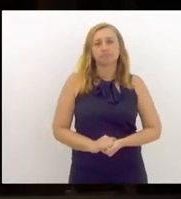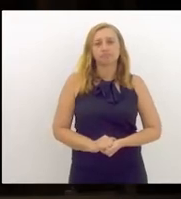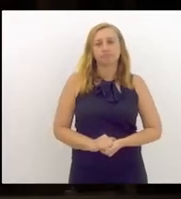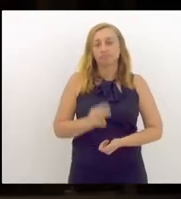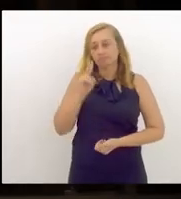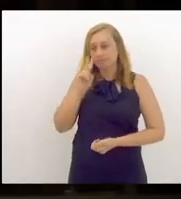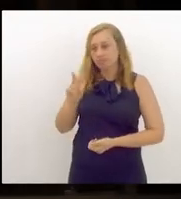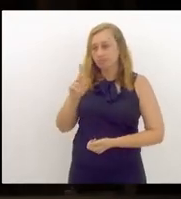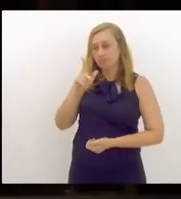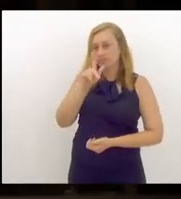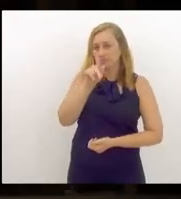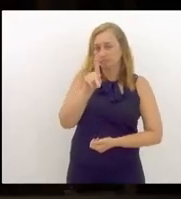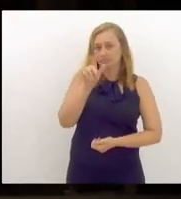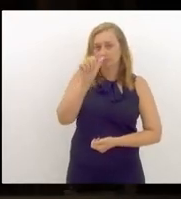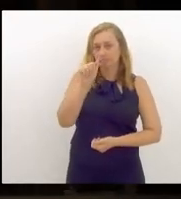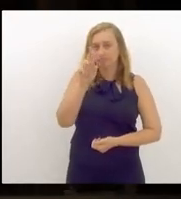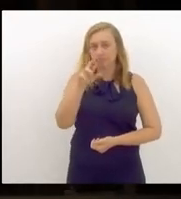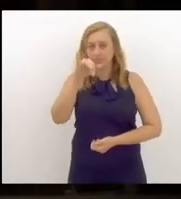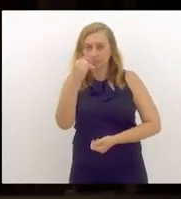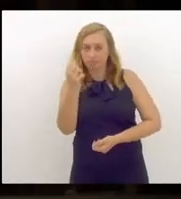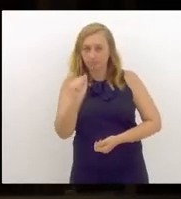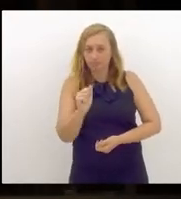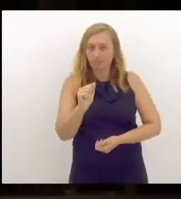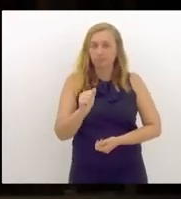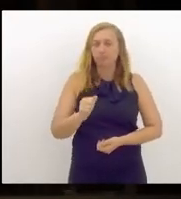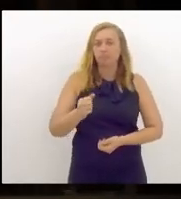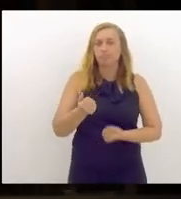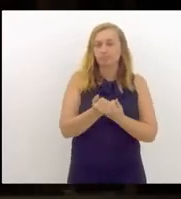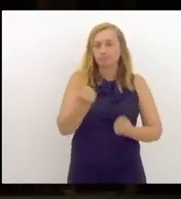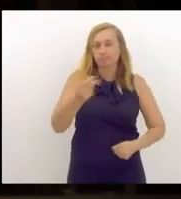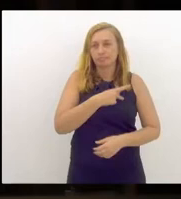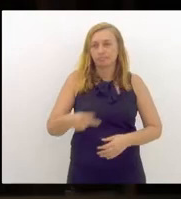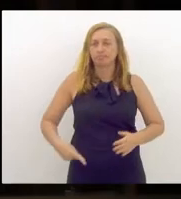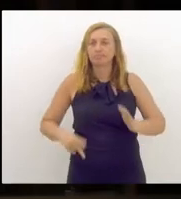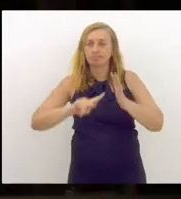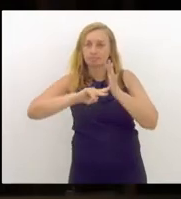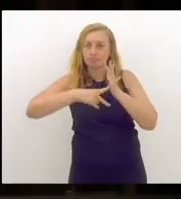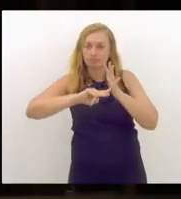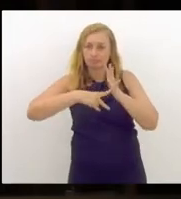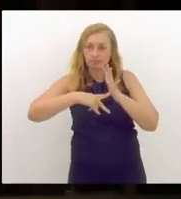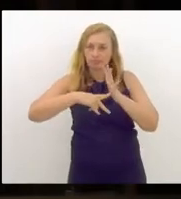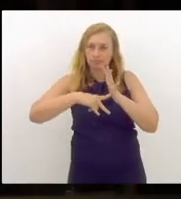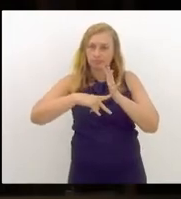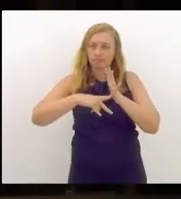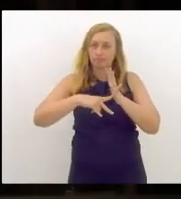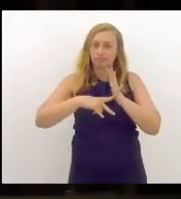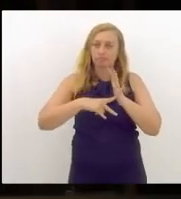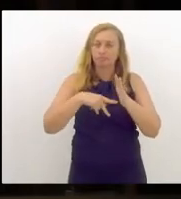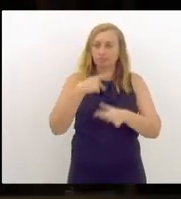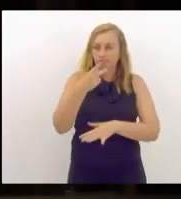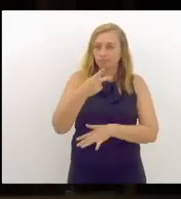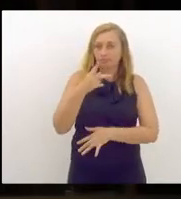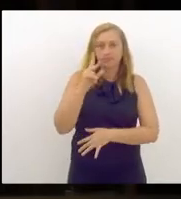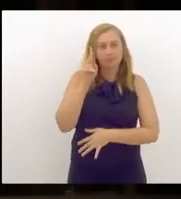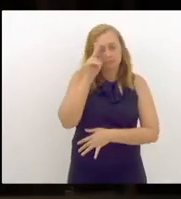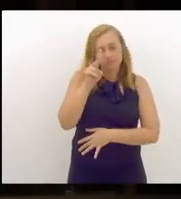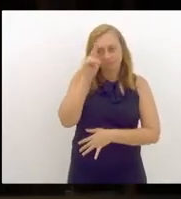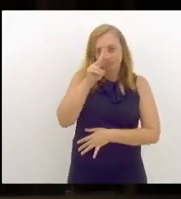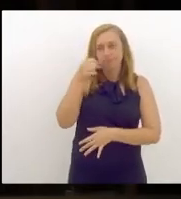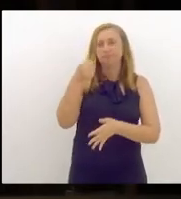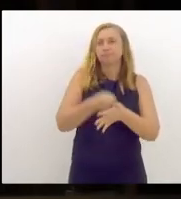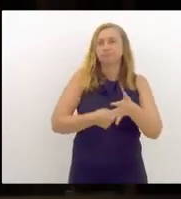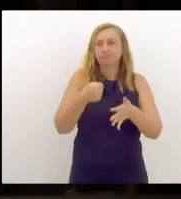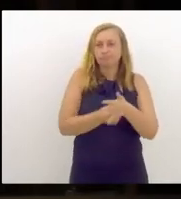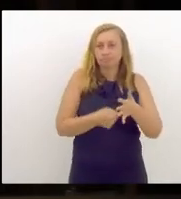ouvir a Paulinha vice-presidente do Sindicato dos Comerciários falar lembrava ali da Luta dos Comerciários